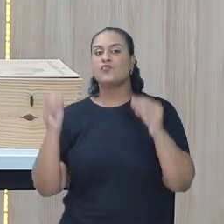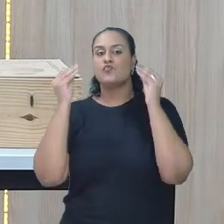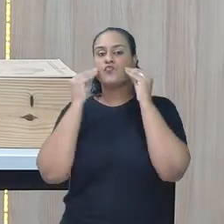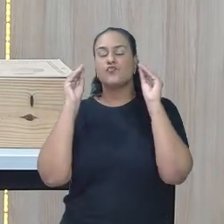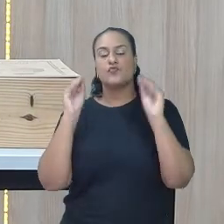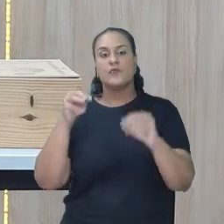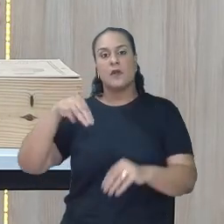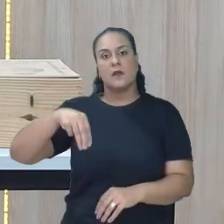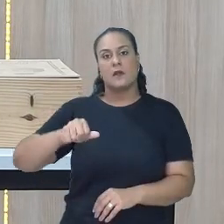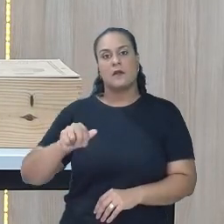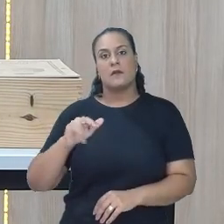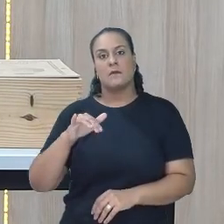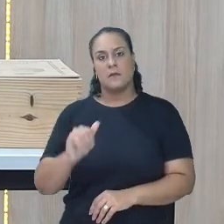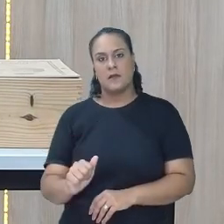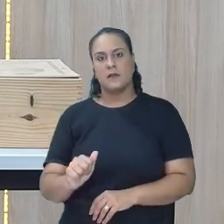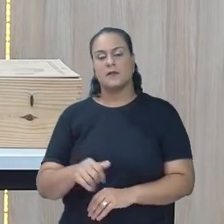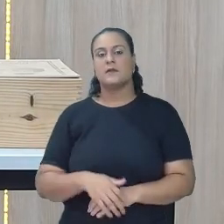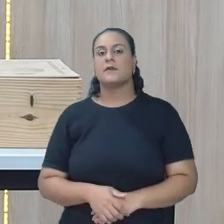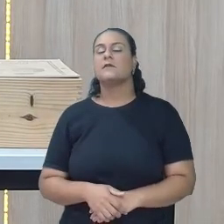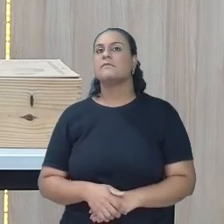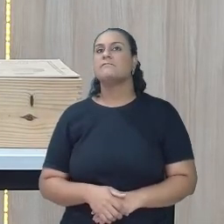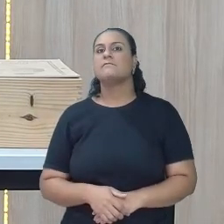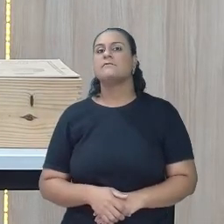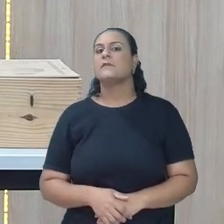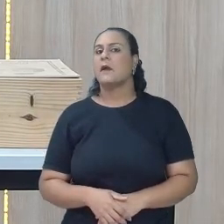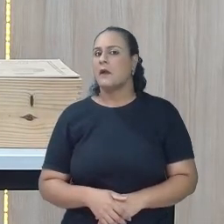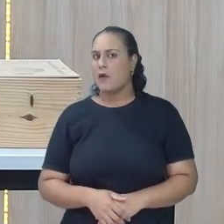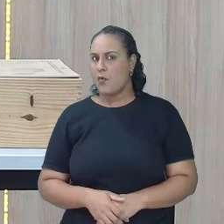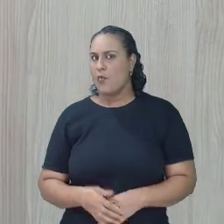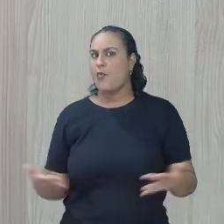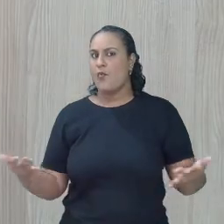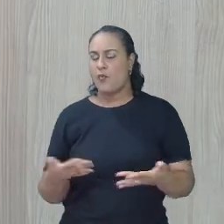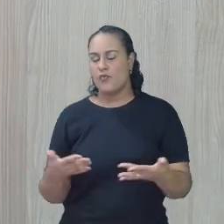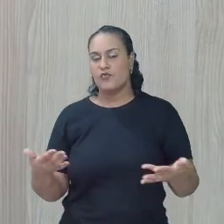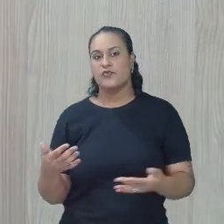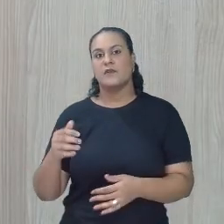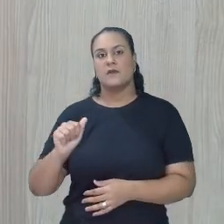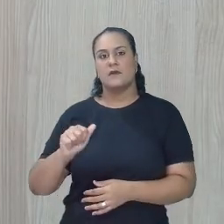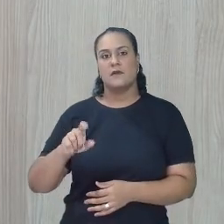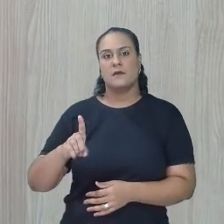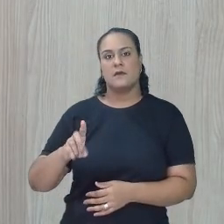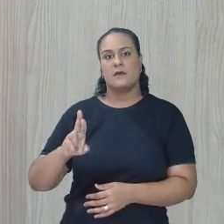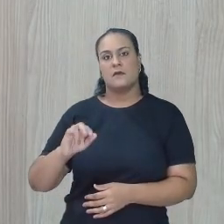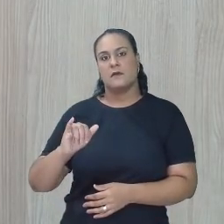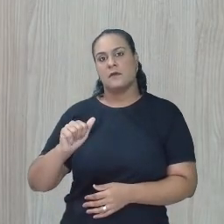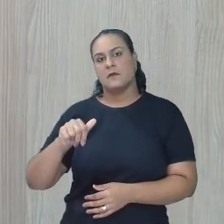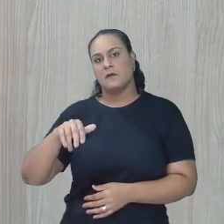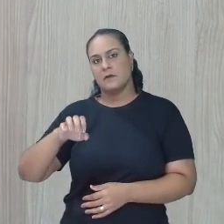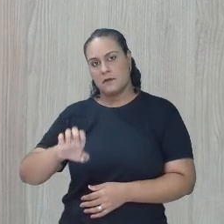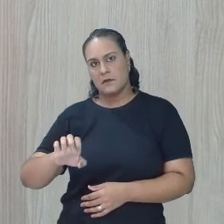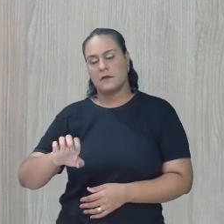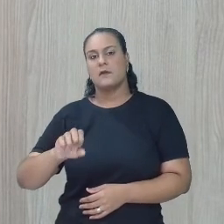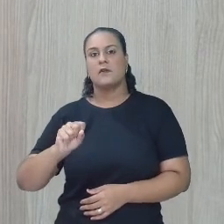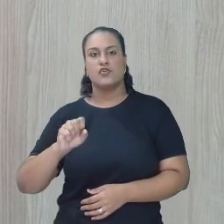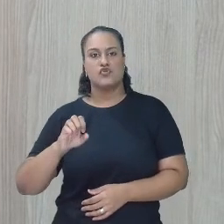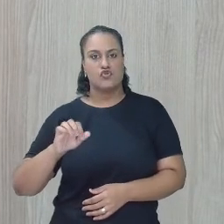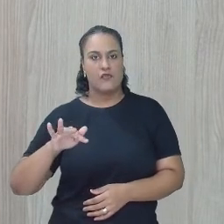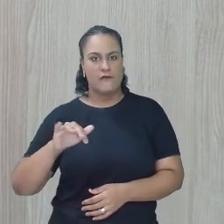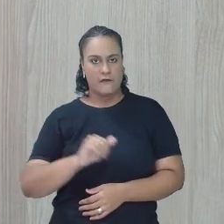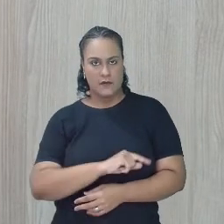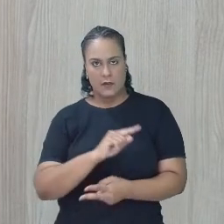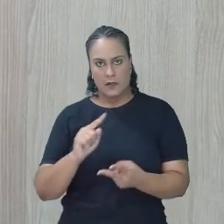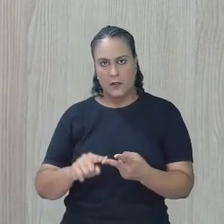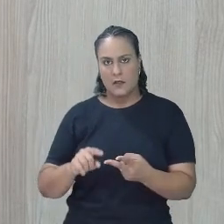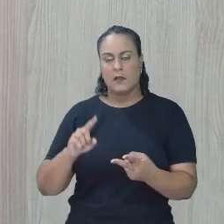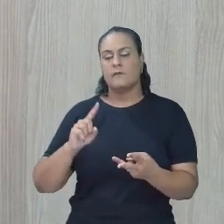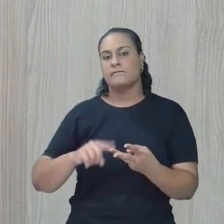Maria mais uma vez. Quem mais interagiu junto com a gente aí, Pedro? Aqui a gente teve a Adriane falando aqui com a gente, Sofia também,